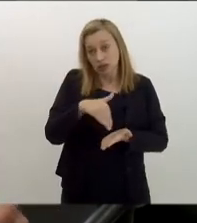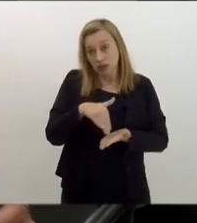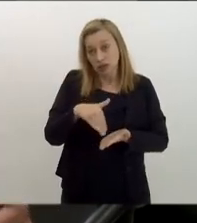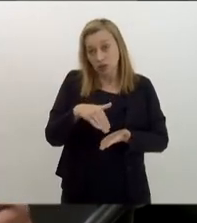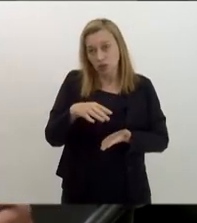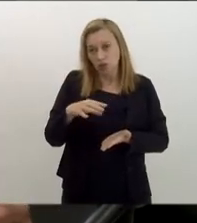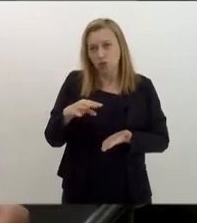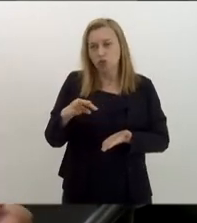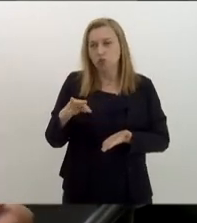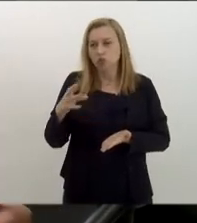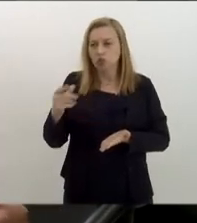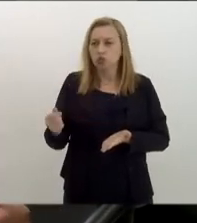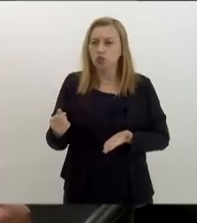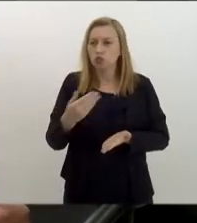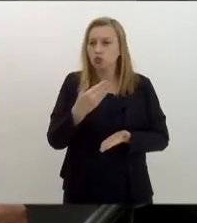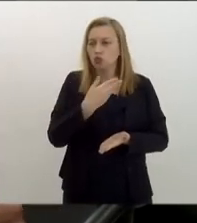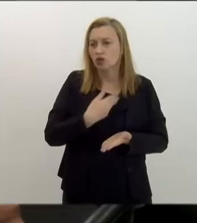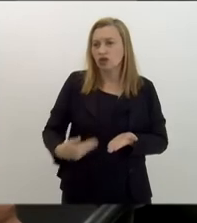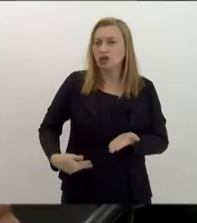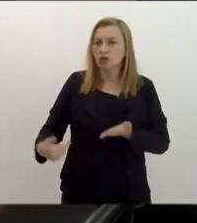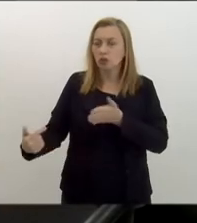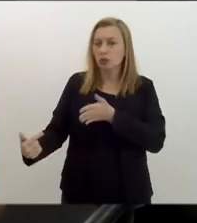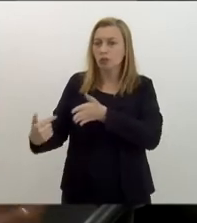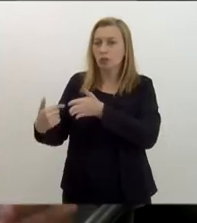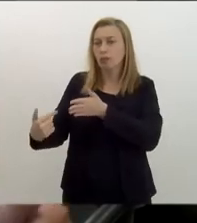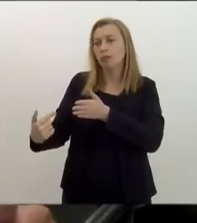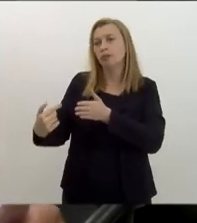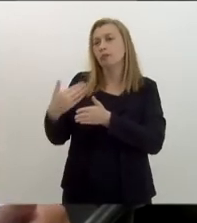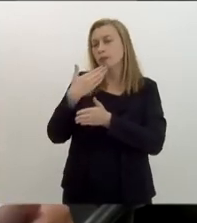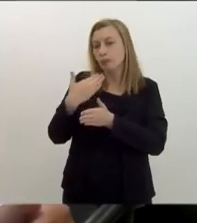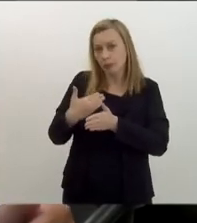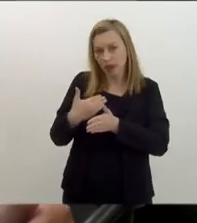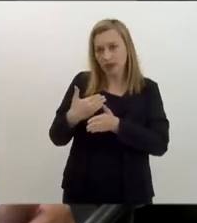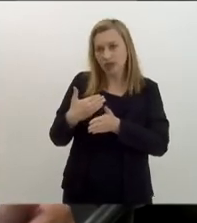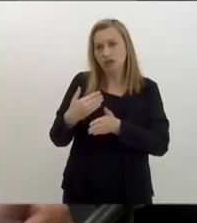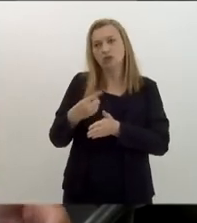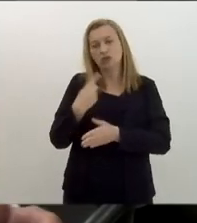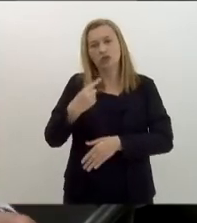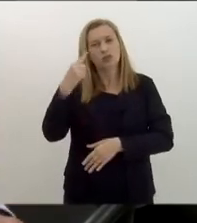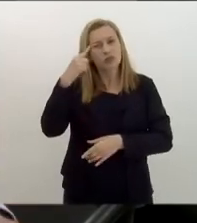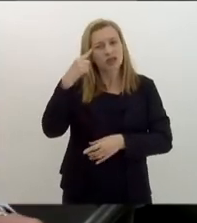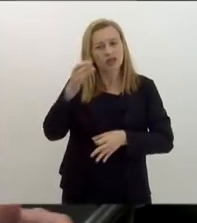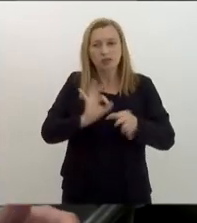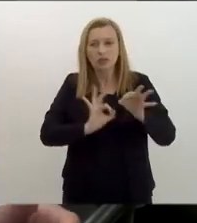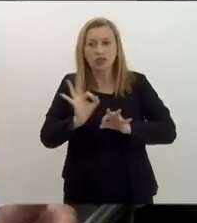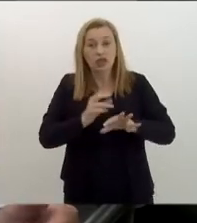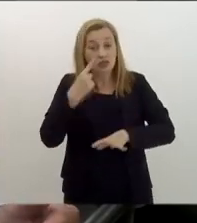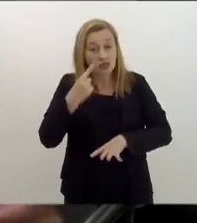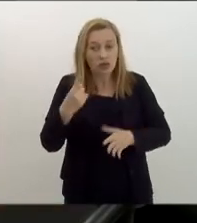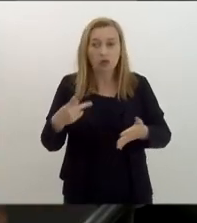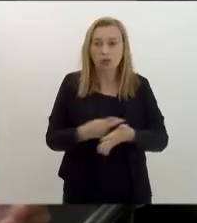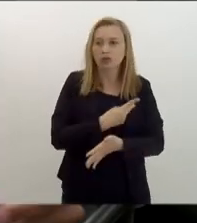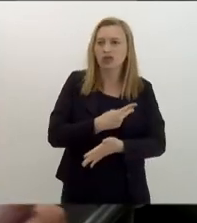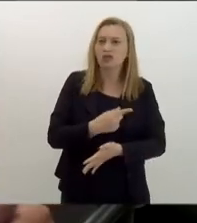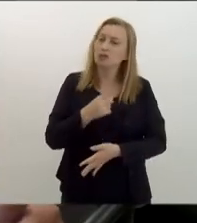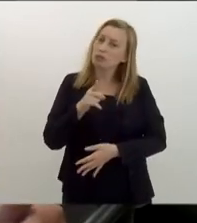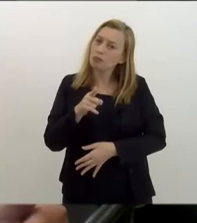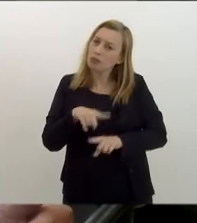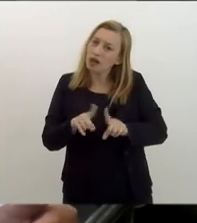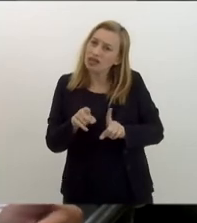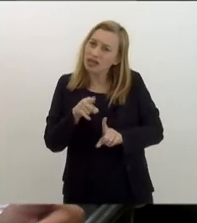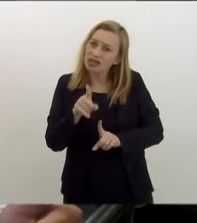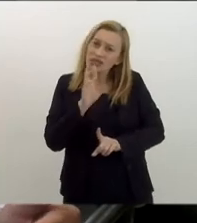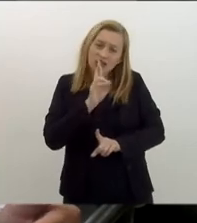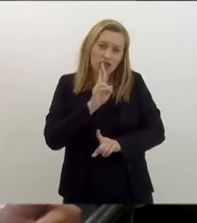aquilo que o governador nos pede e a gente tem pensado em planejar e ver como acontece mas eu não tenho